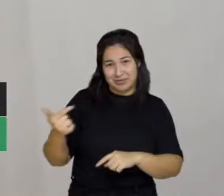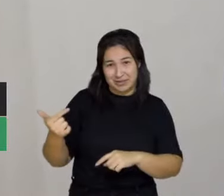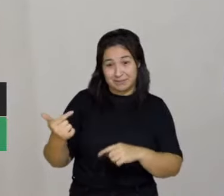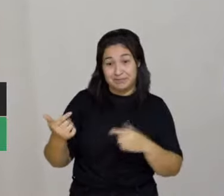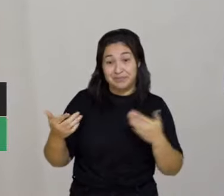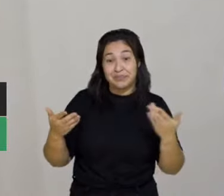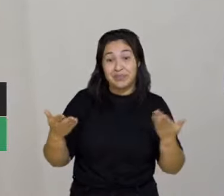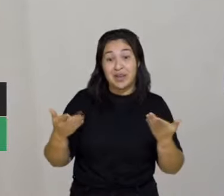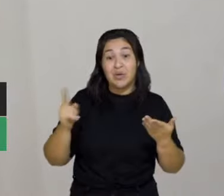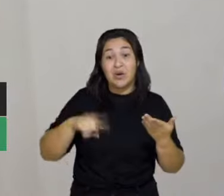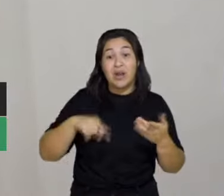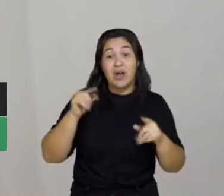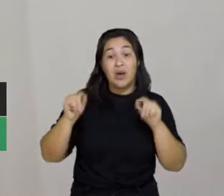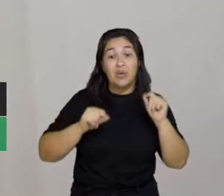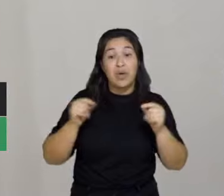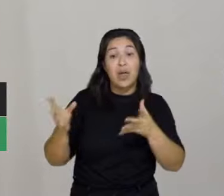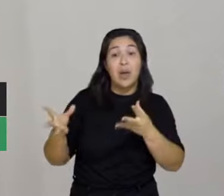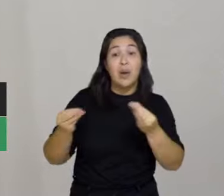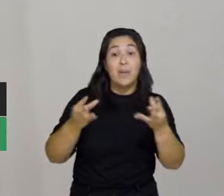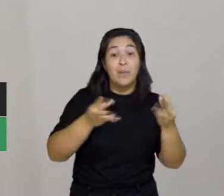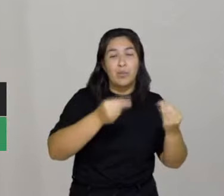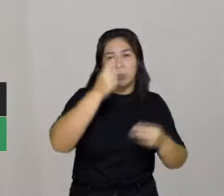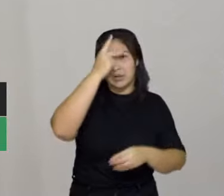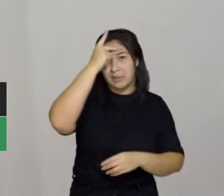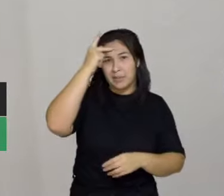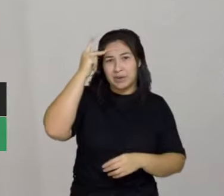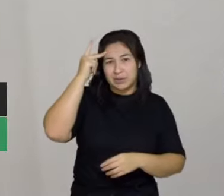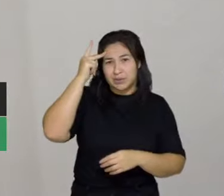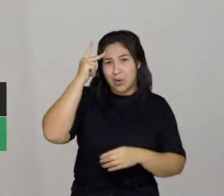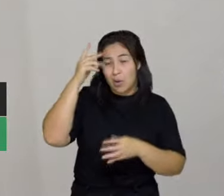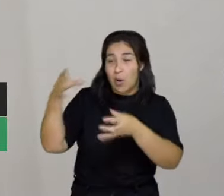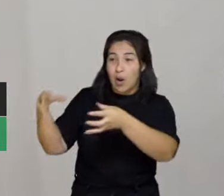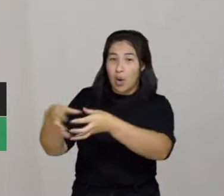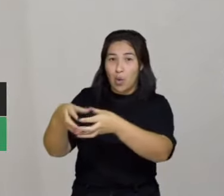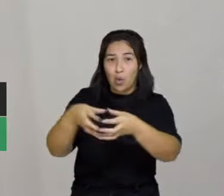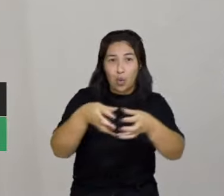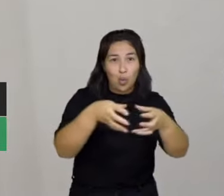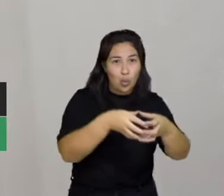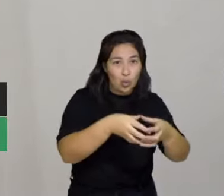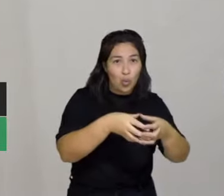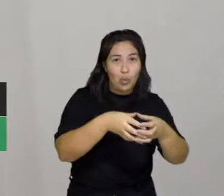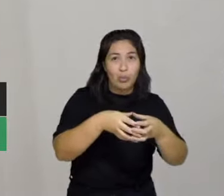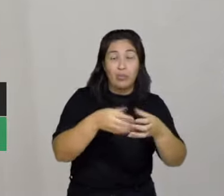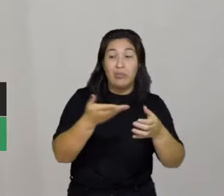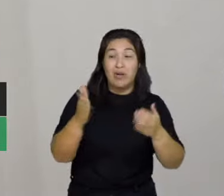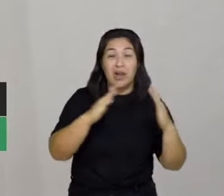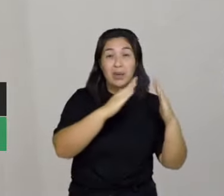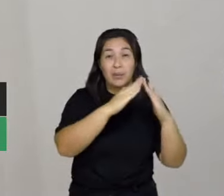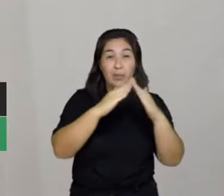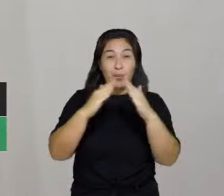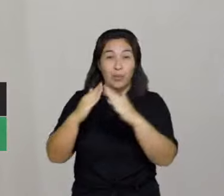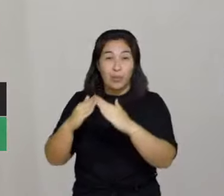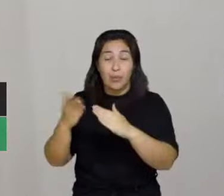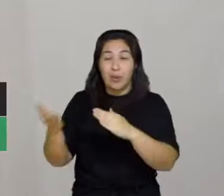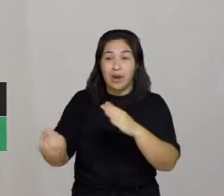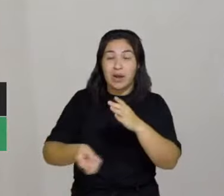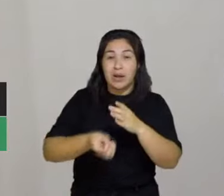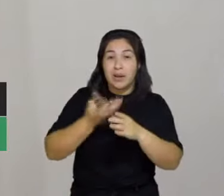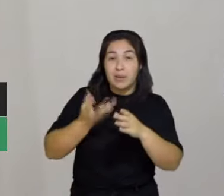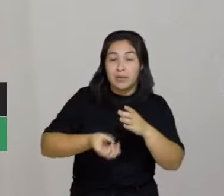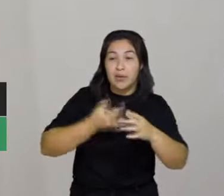momento onde muitas comunidades, muitas pessoas acabam gerando seu trabalho, emprego e